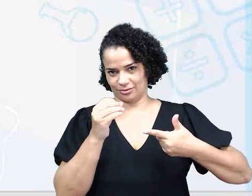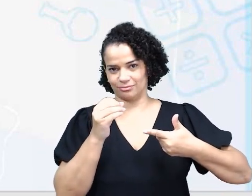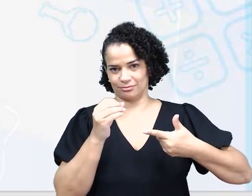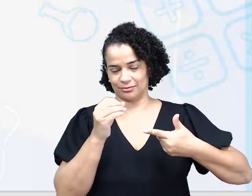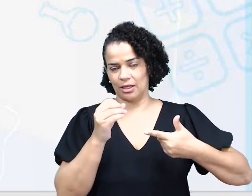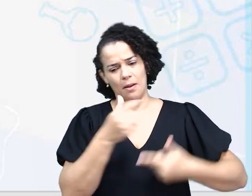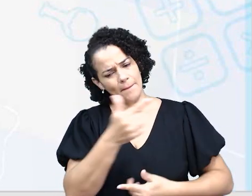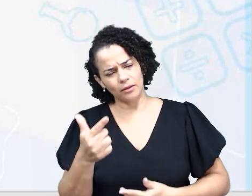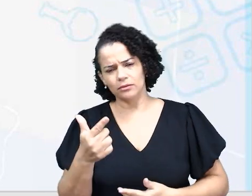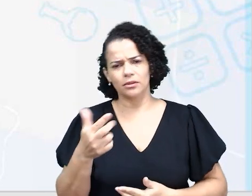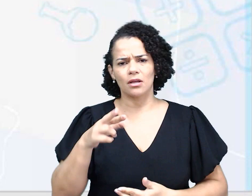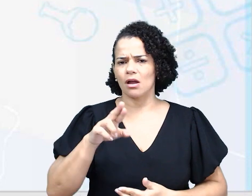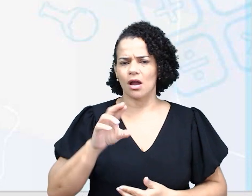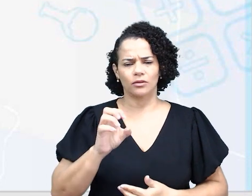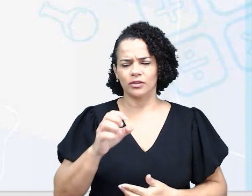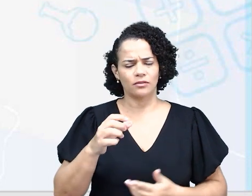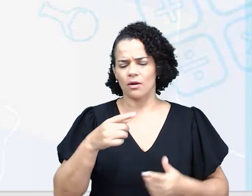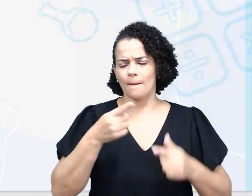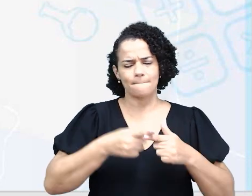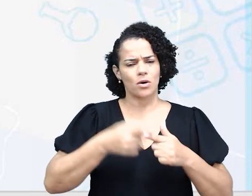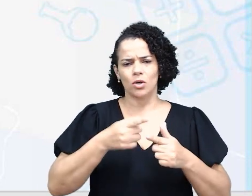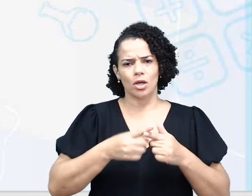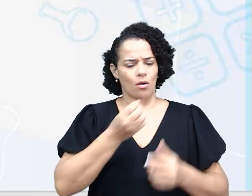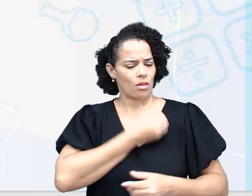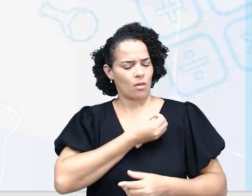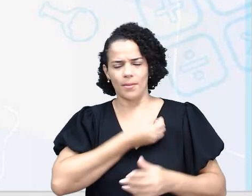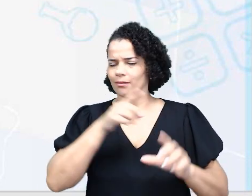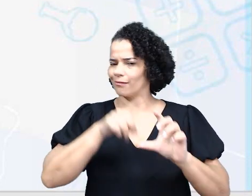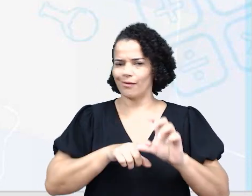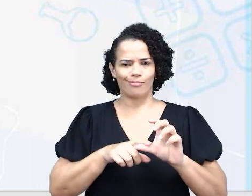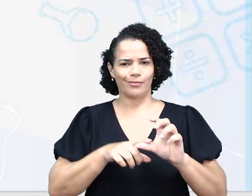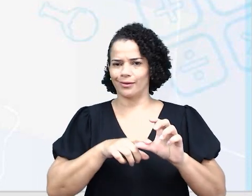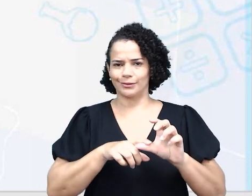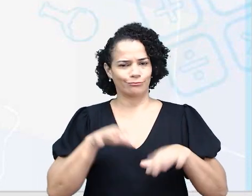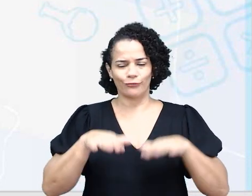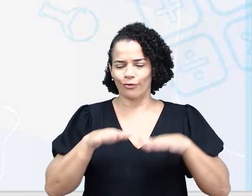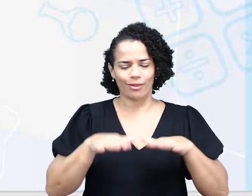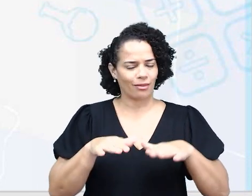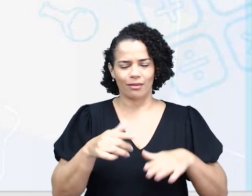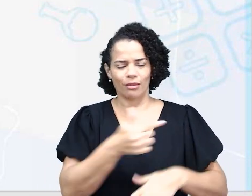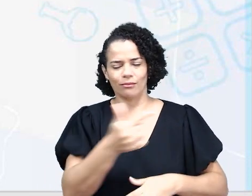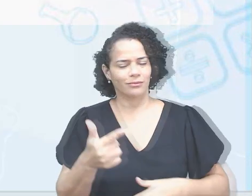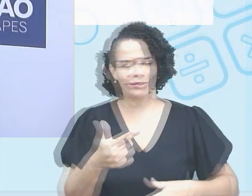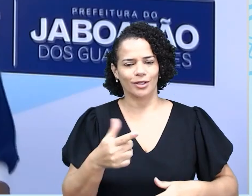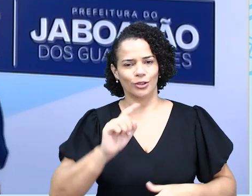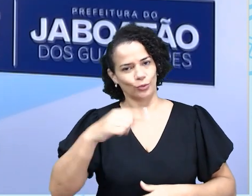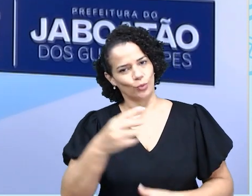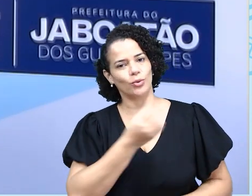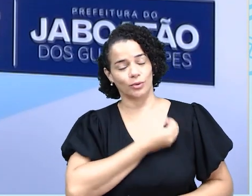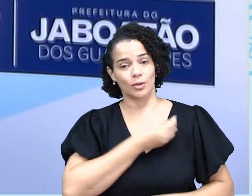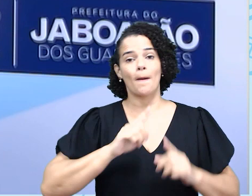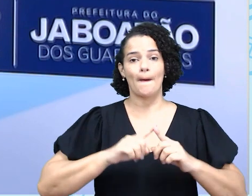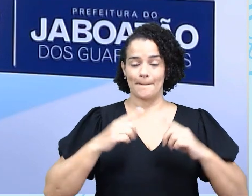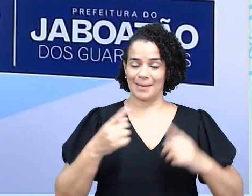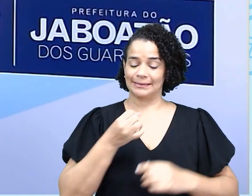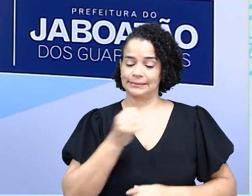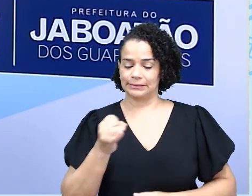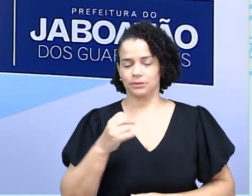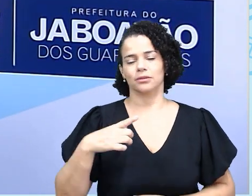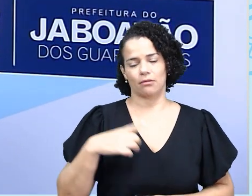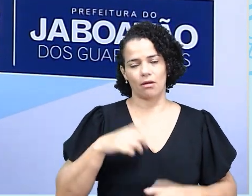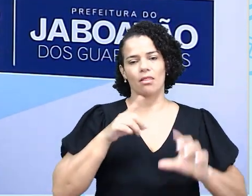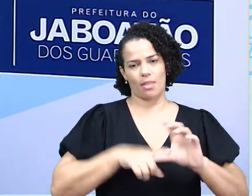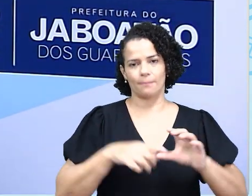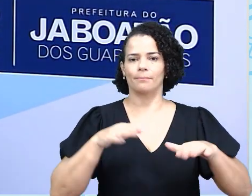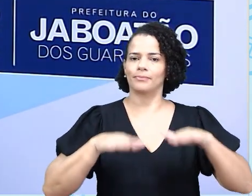não recursiva porque um número não depende do outro. Certo? Então, quando um elemento da sequência depende dos outros elementos